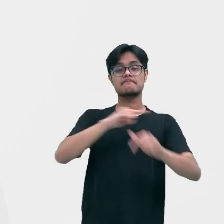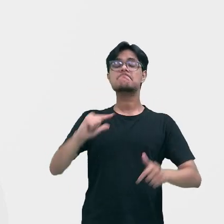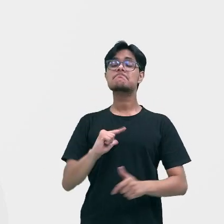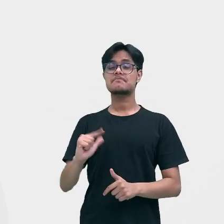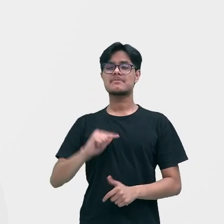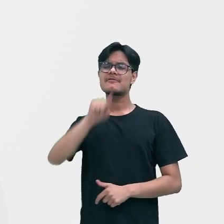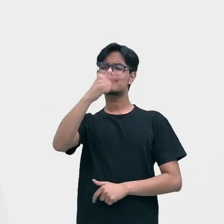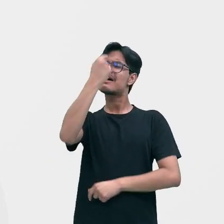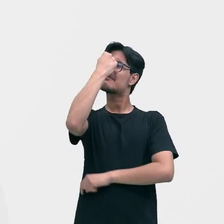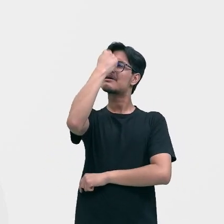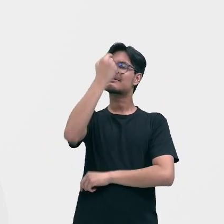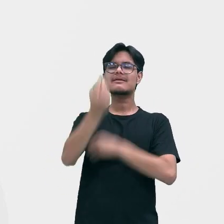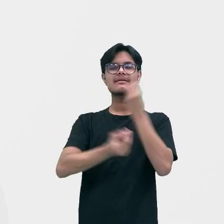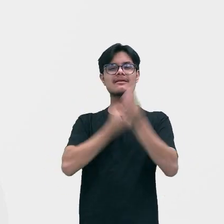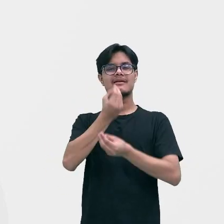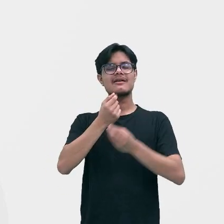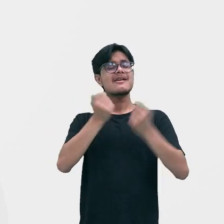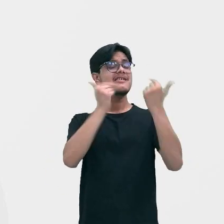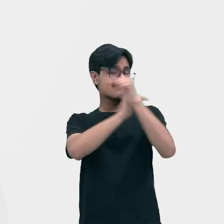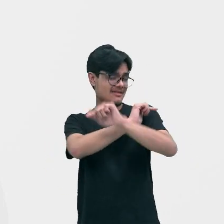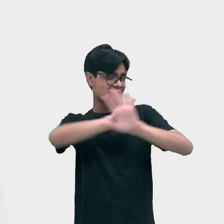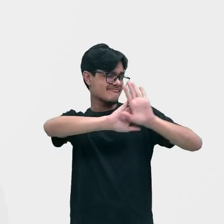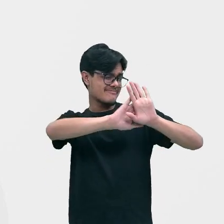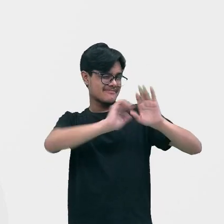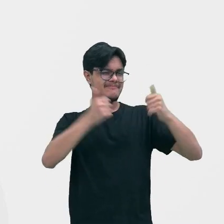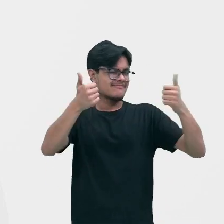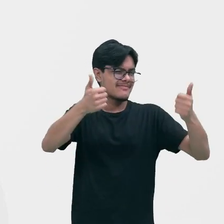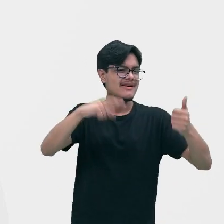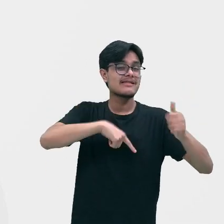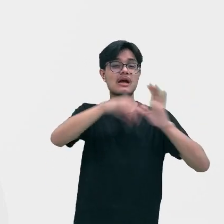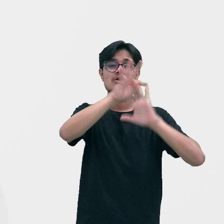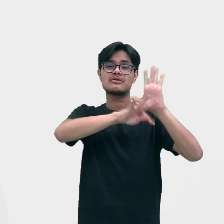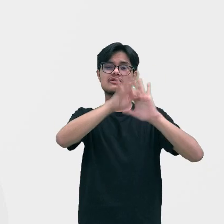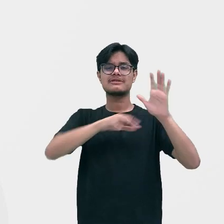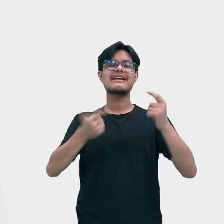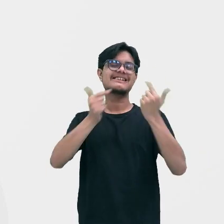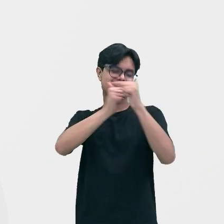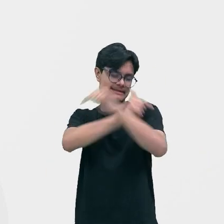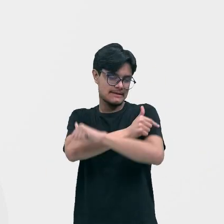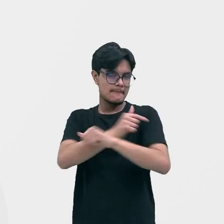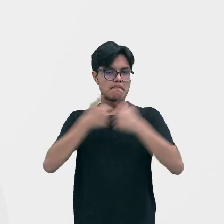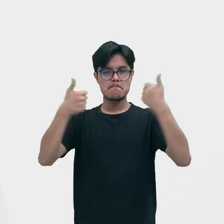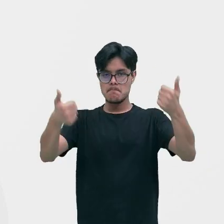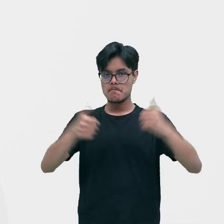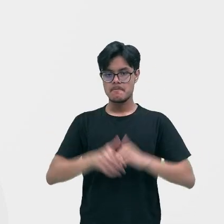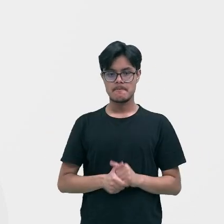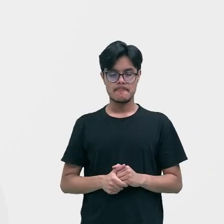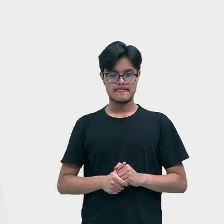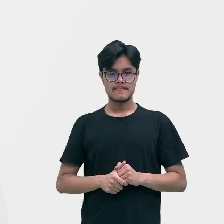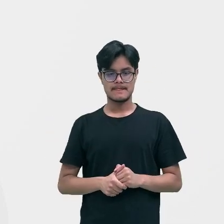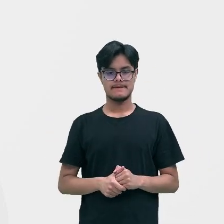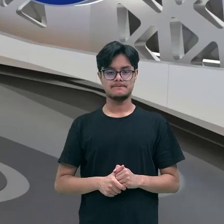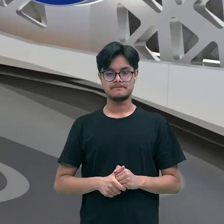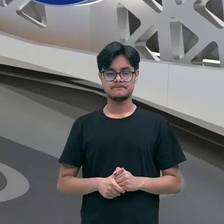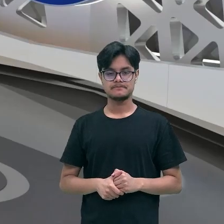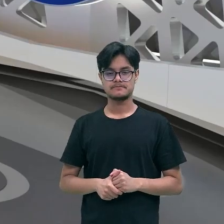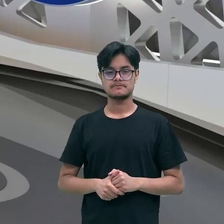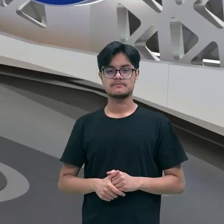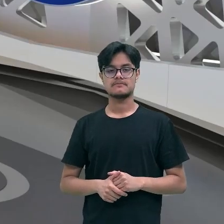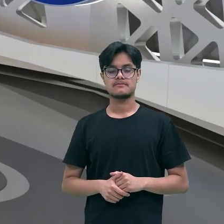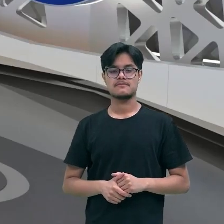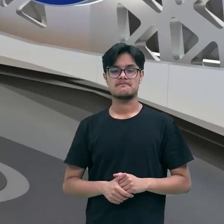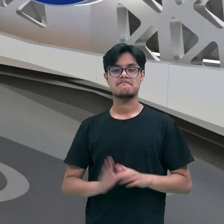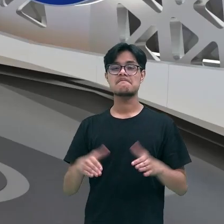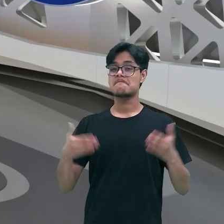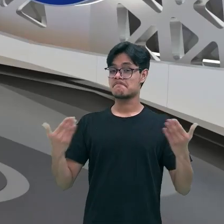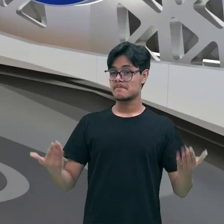fazer refletir e rir da situação. Que tem esse teor cômico também. Exatamente. Né? E rir da situação. No caso aí,